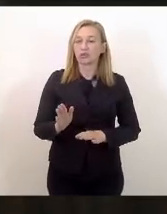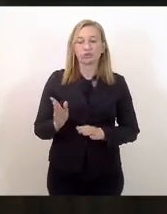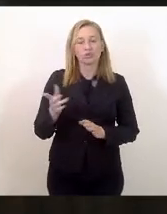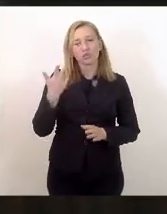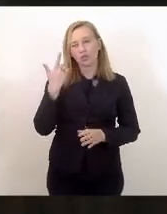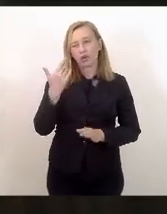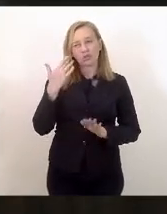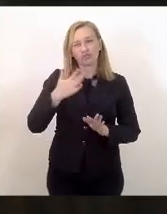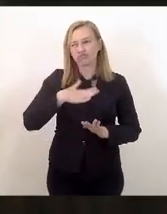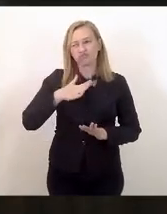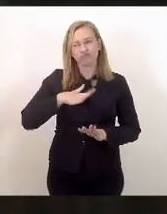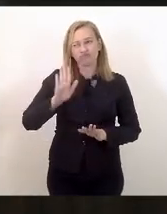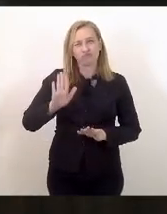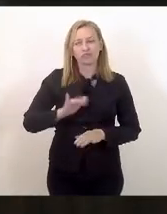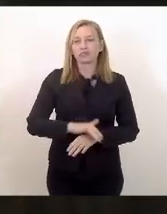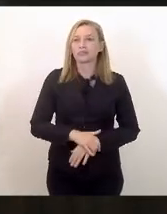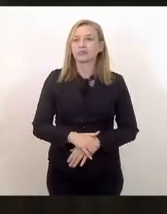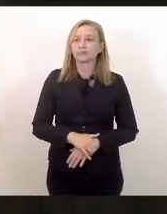tranquilo, tá?